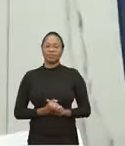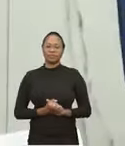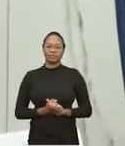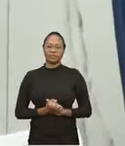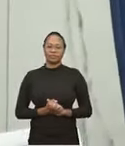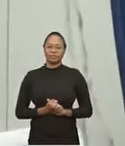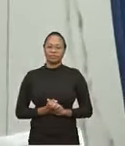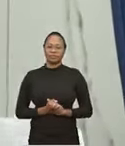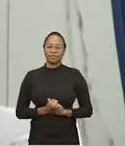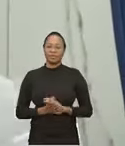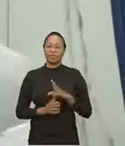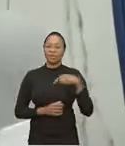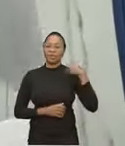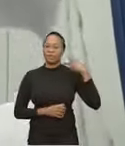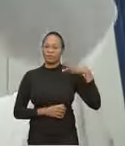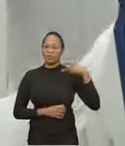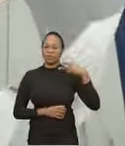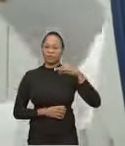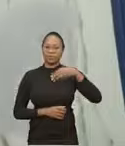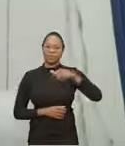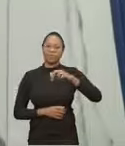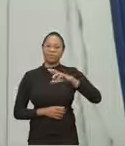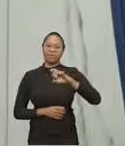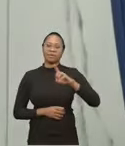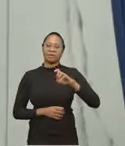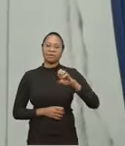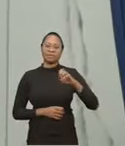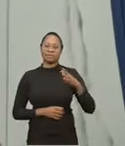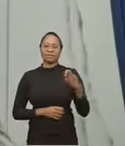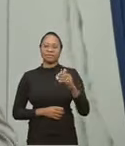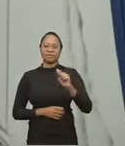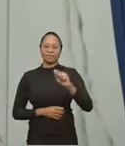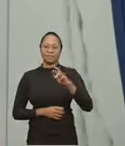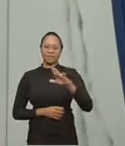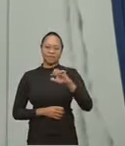072/2023, de autoria do vereador Madiarias, União Brasil.